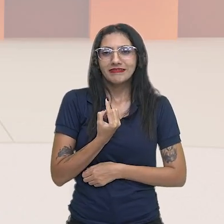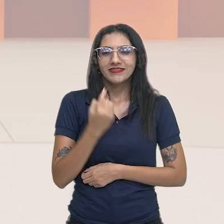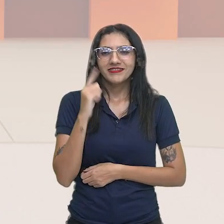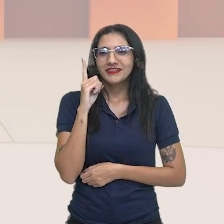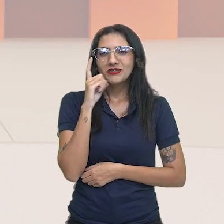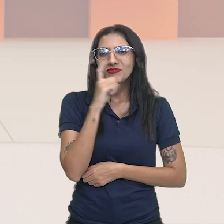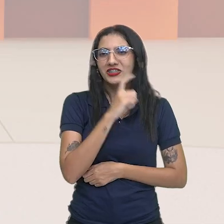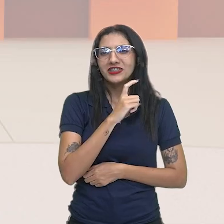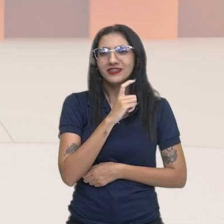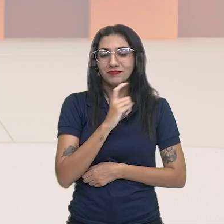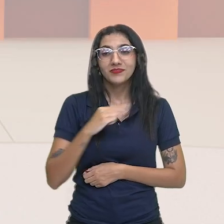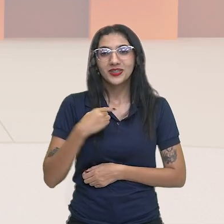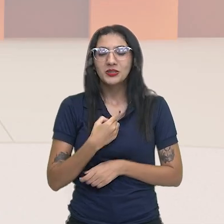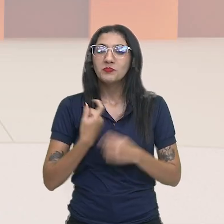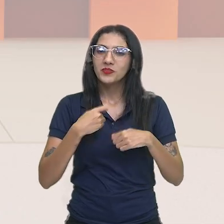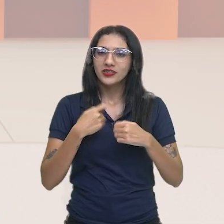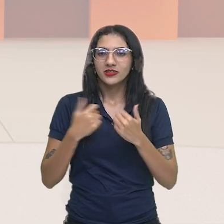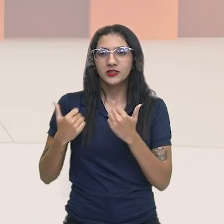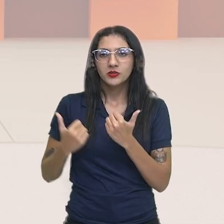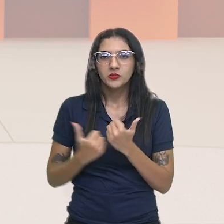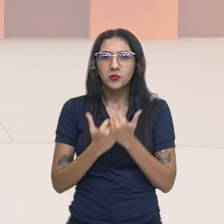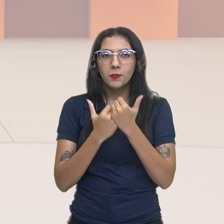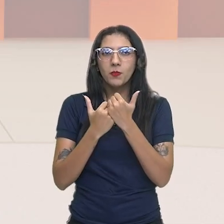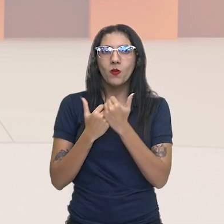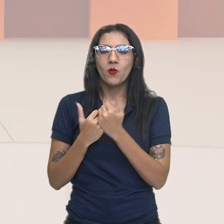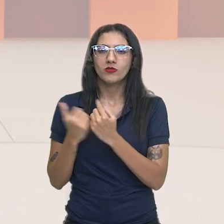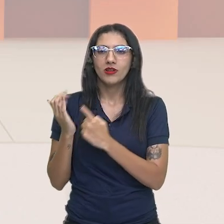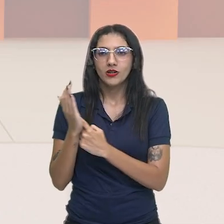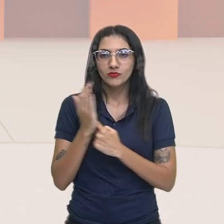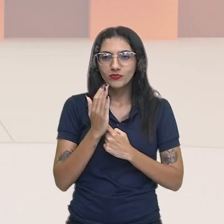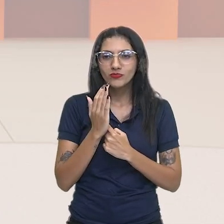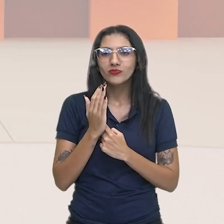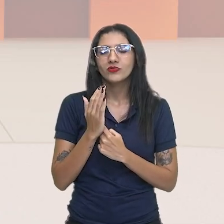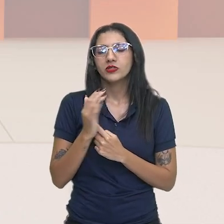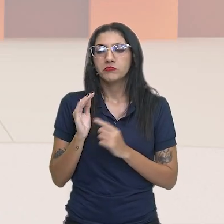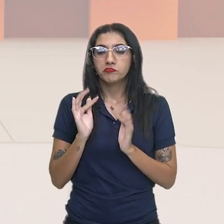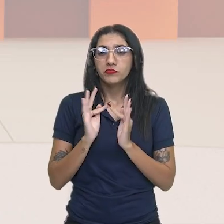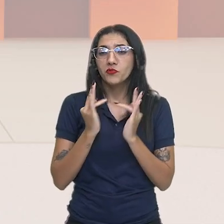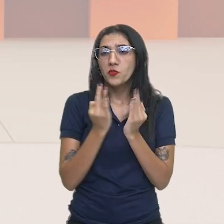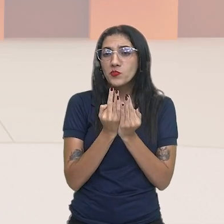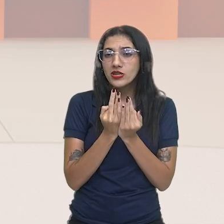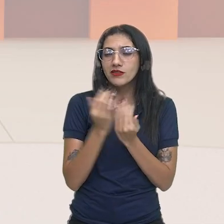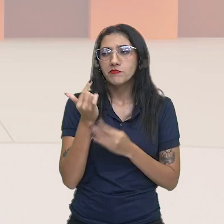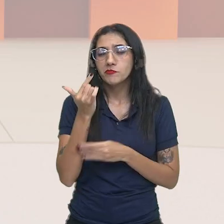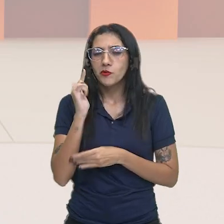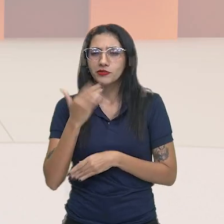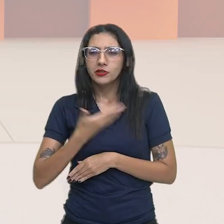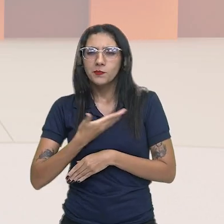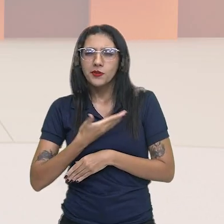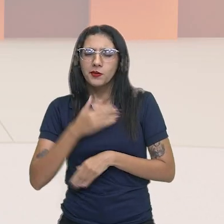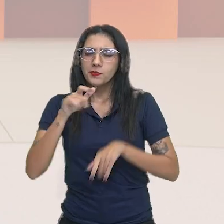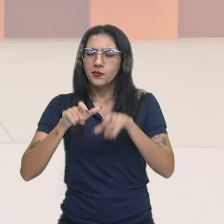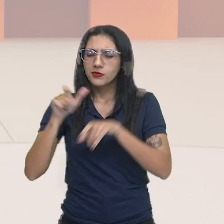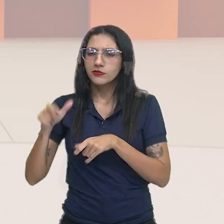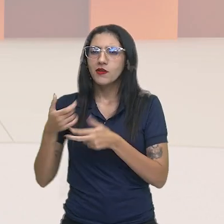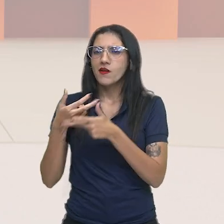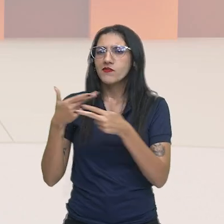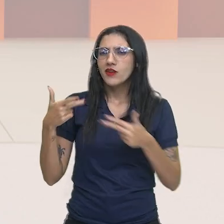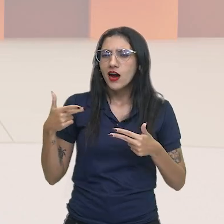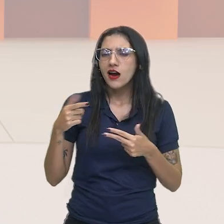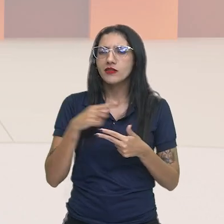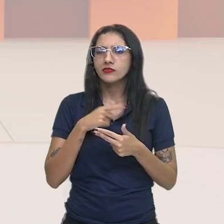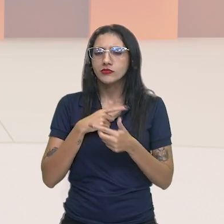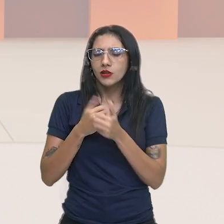Nós precisamos desse apoio, né, dessa ajuda, né, dos nossos familiares, de outros colegas, de outras pessoas que vão